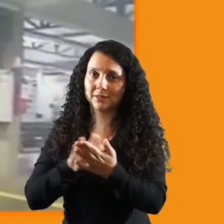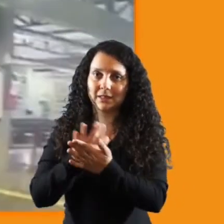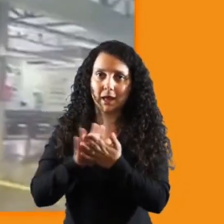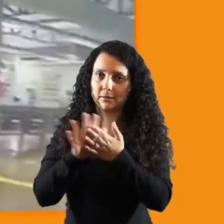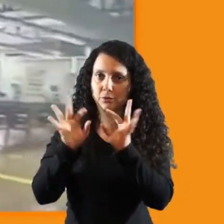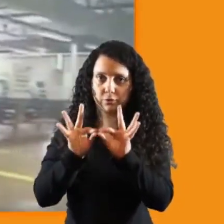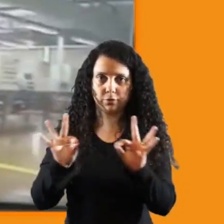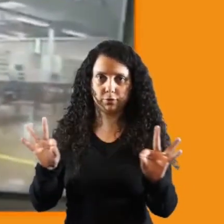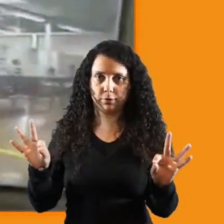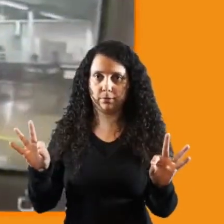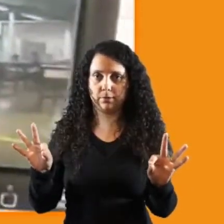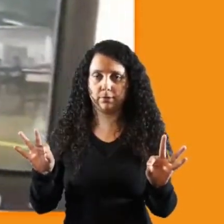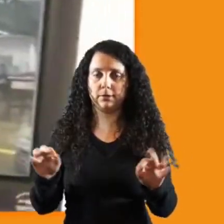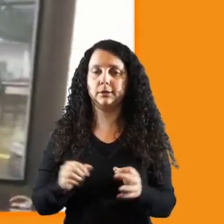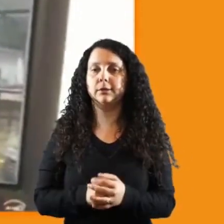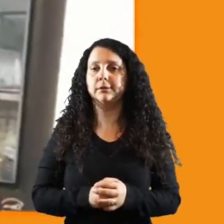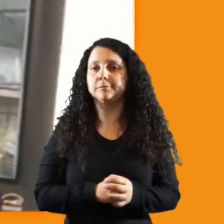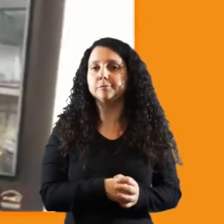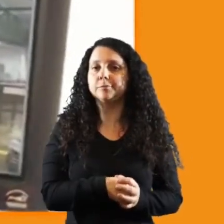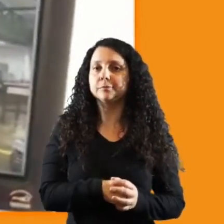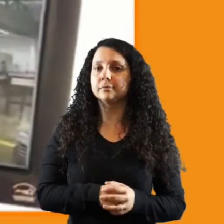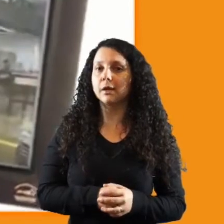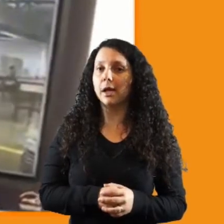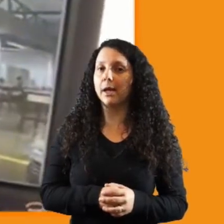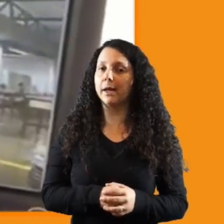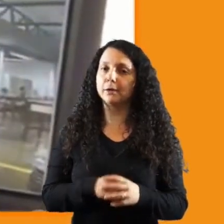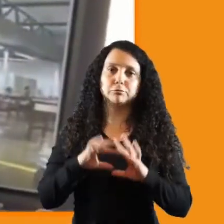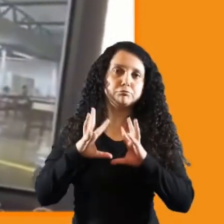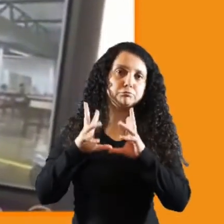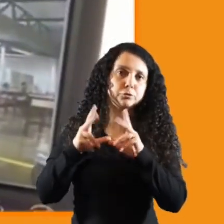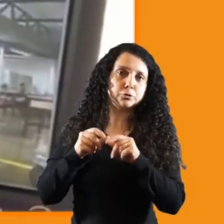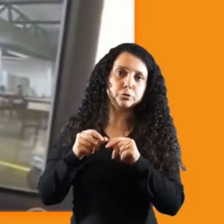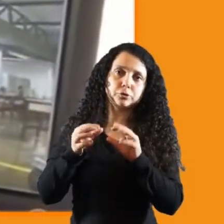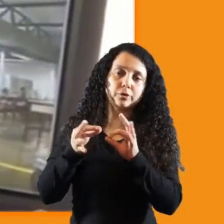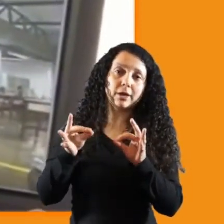laboratório. Mas não tem nada a ver com energia elétrica, é só um cabo da câmera